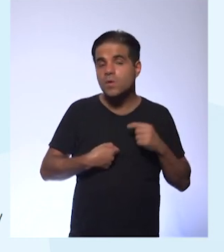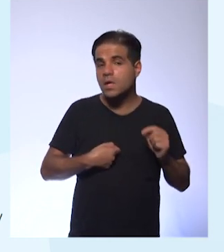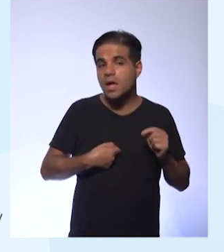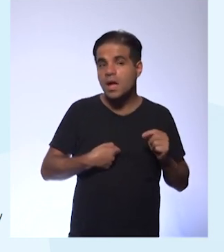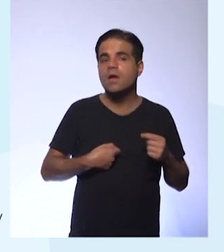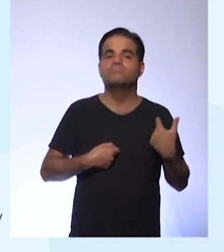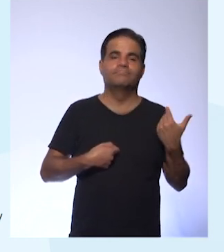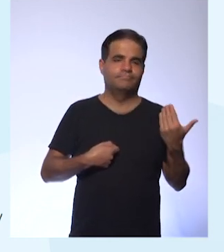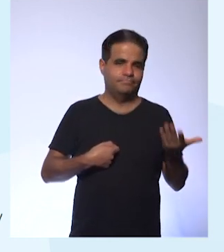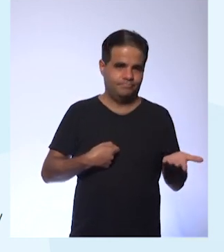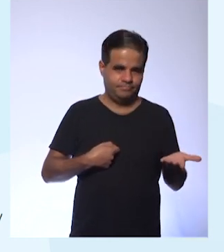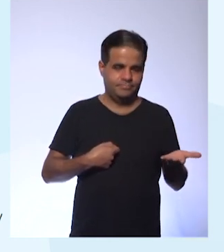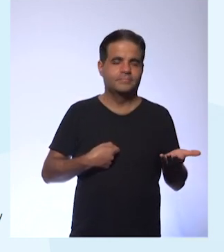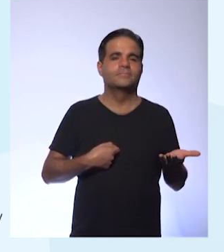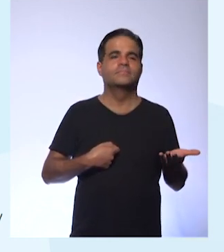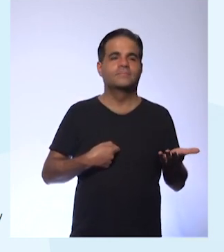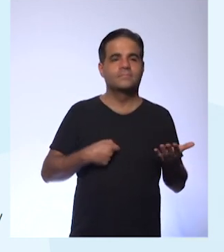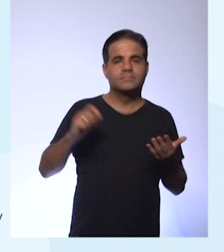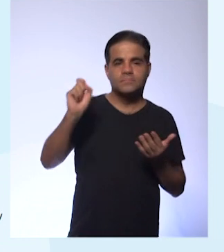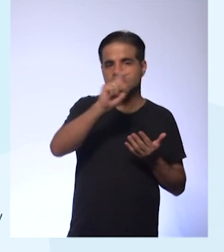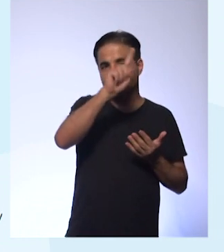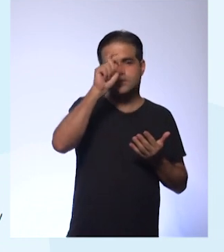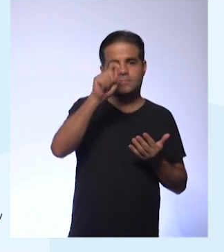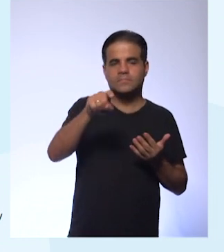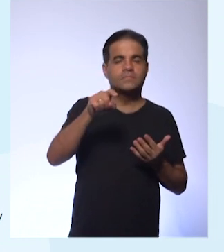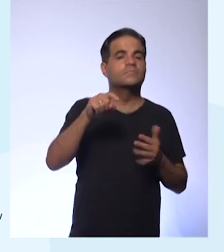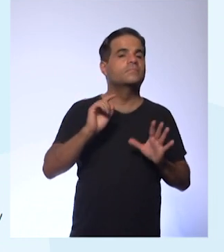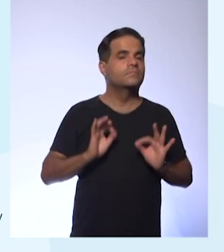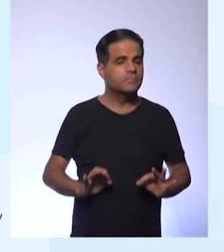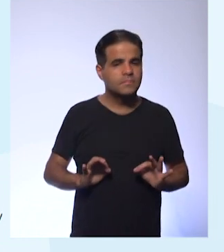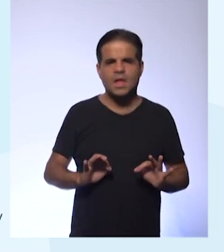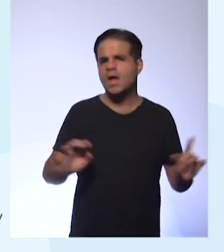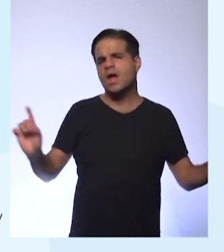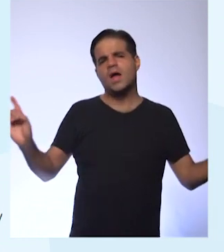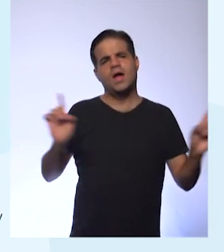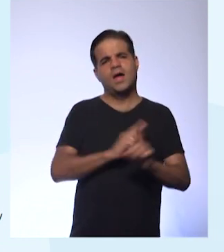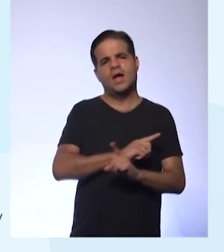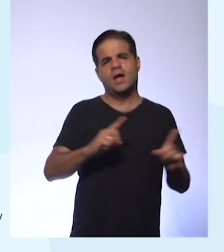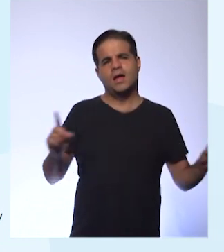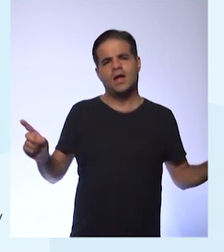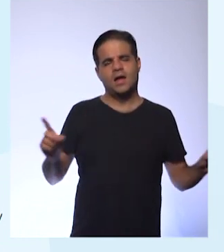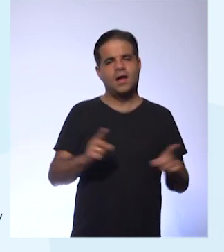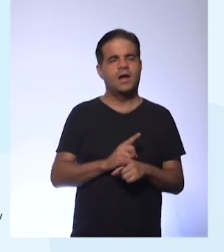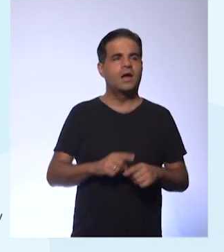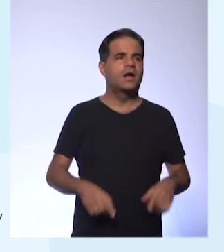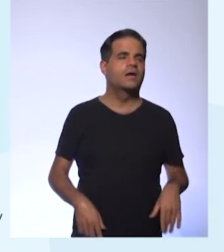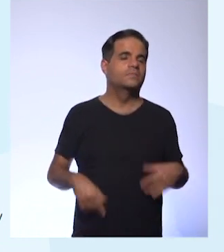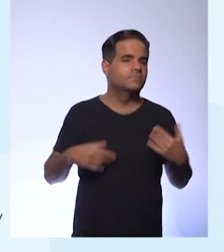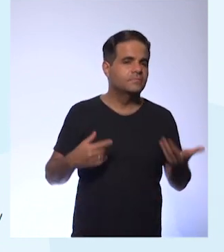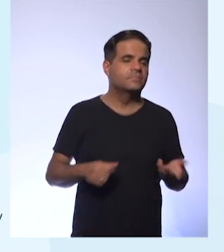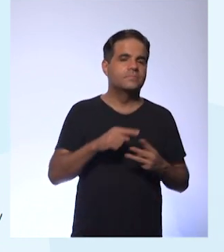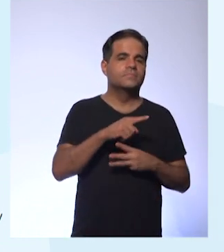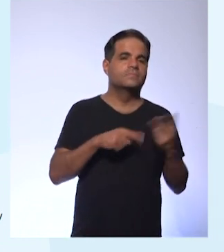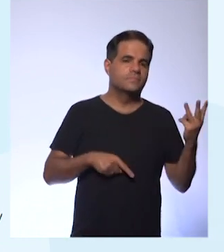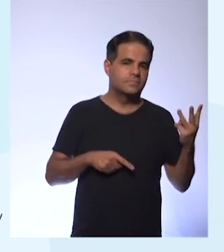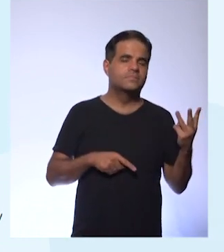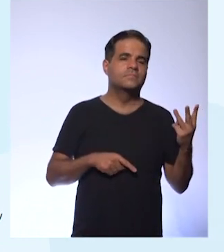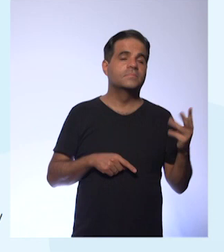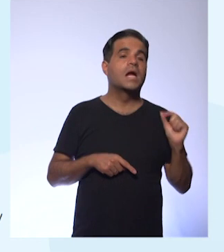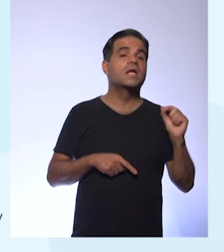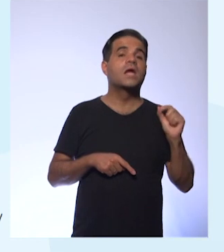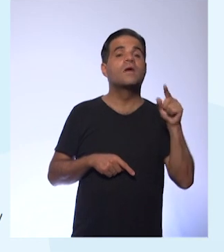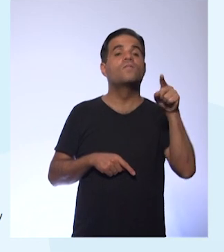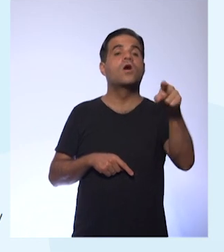Eu. Olha só, uma interrogação e uma exclamação. Não! 3 exclamações. Quem